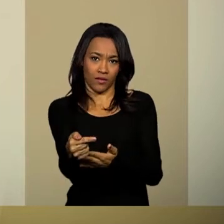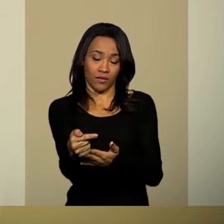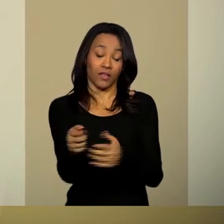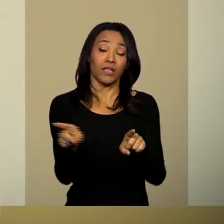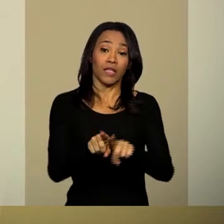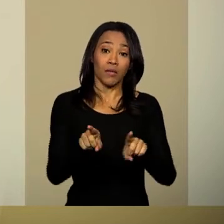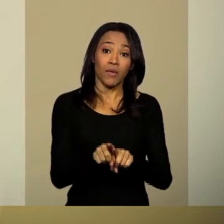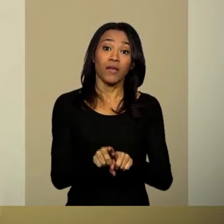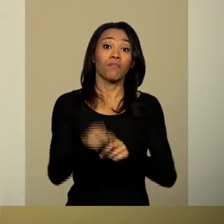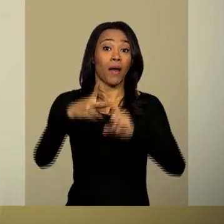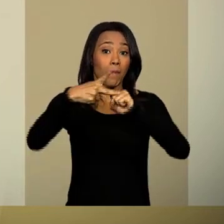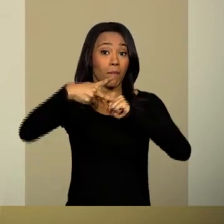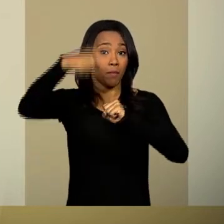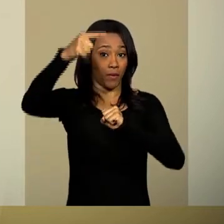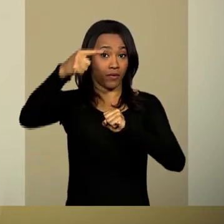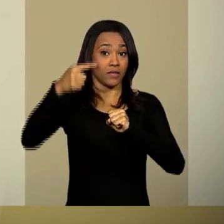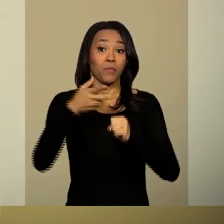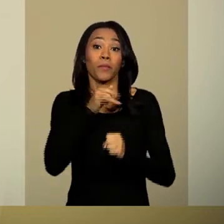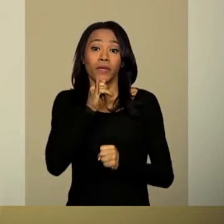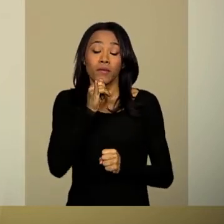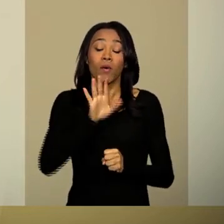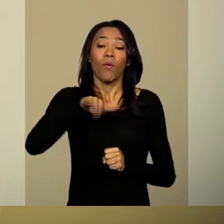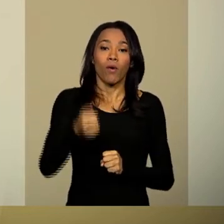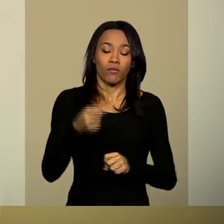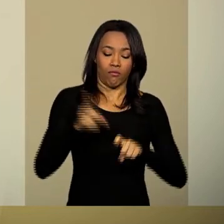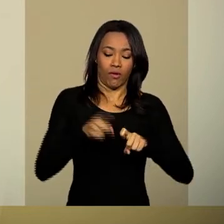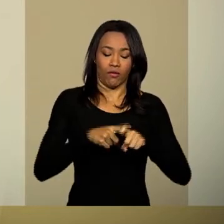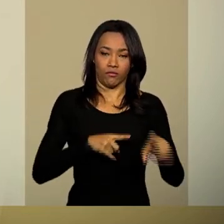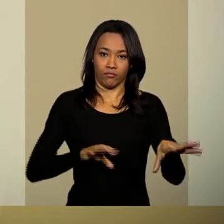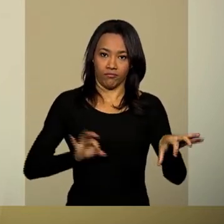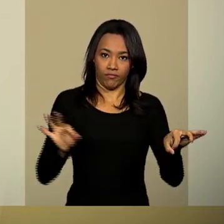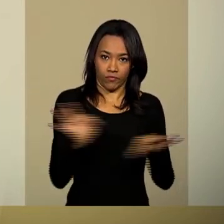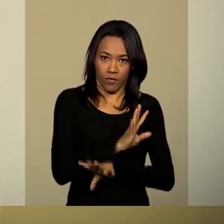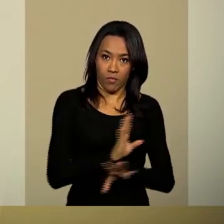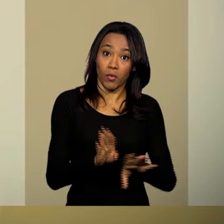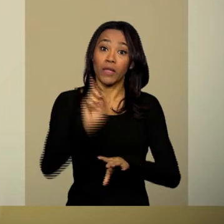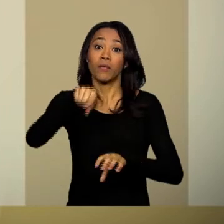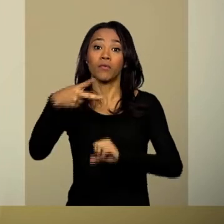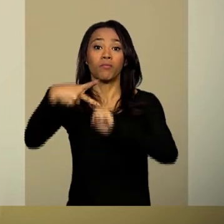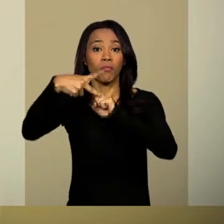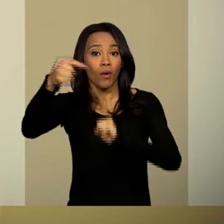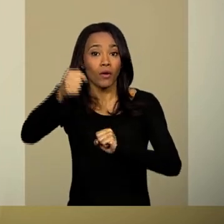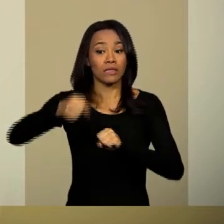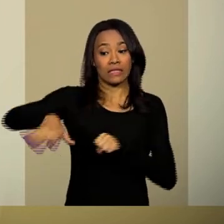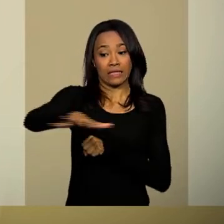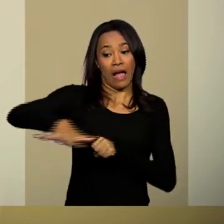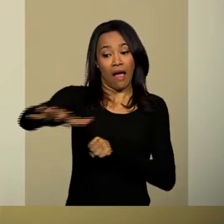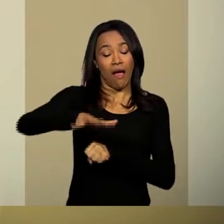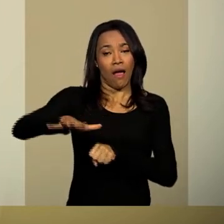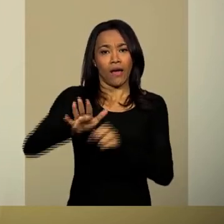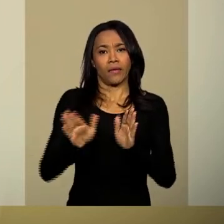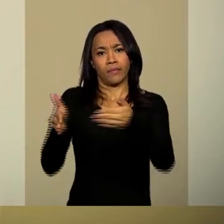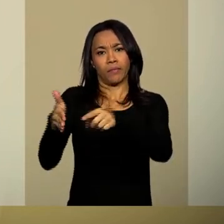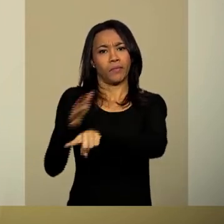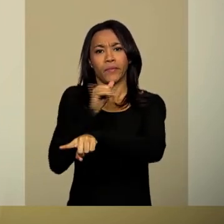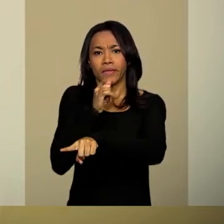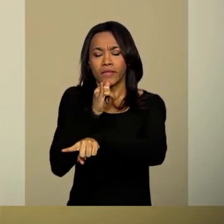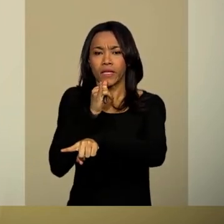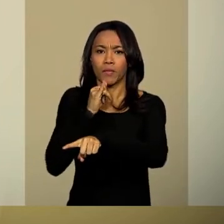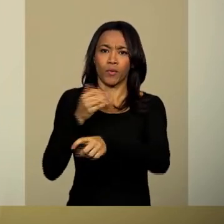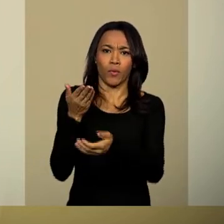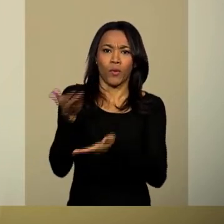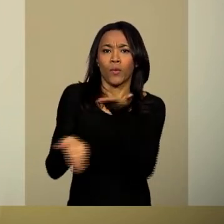residência médica que é quando um profissional se especializa em determinada área da Medicina por exemplo em